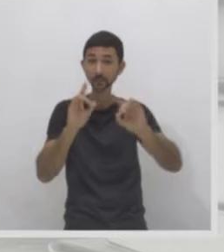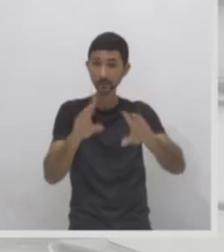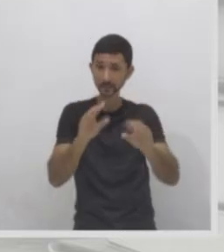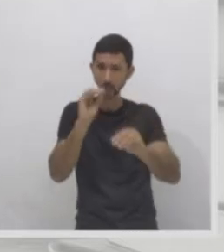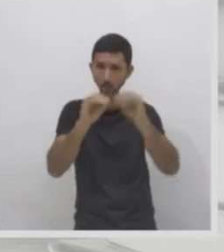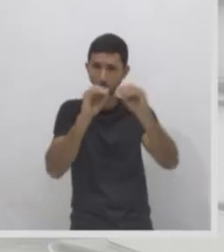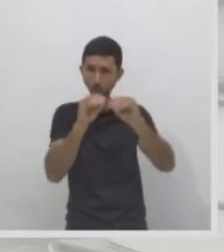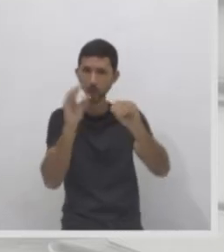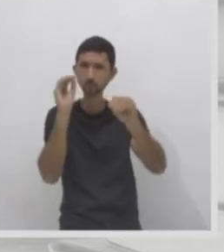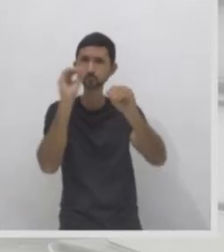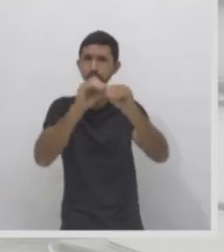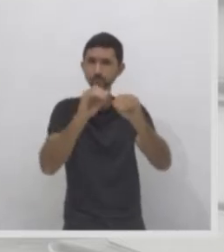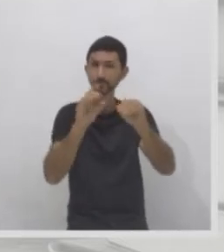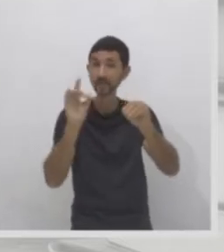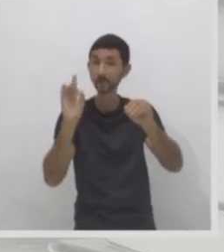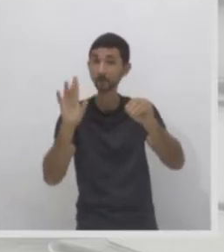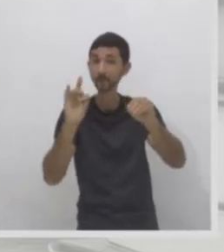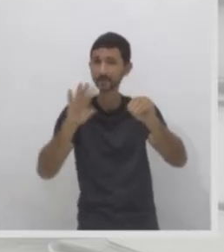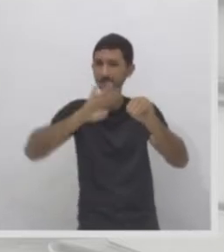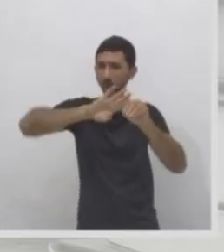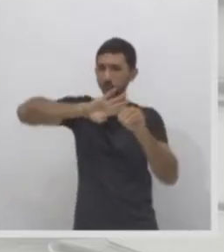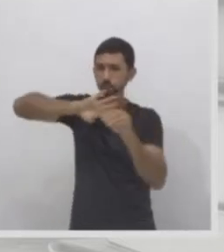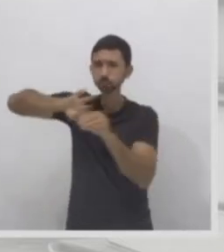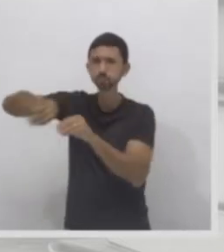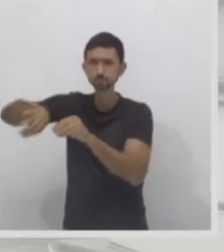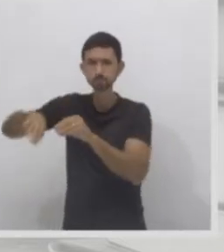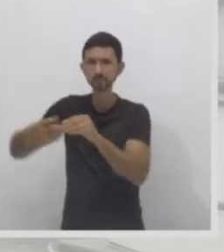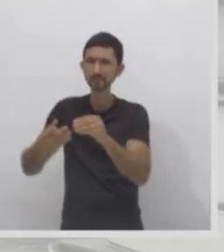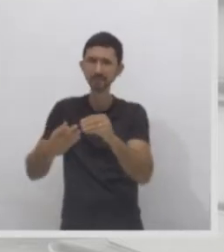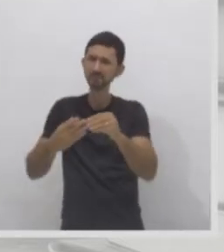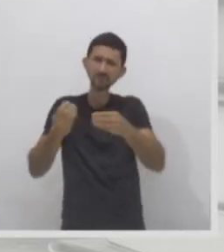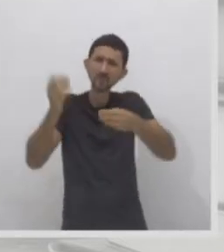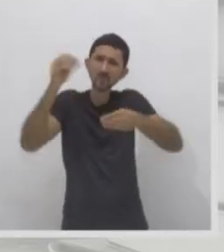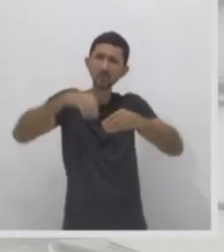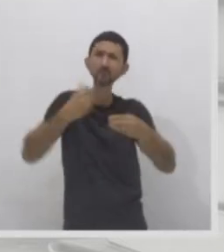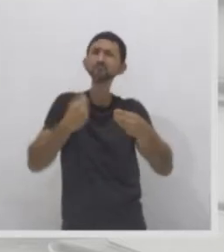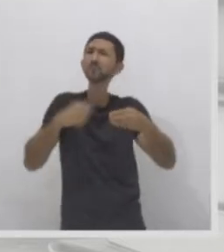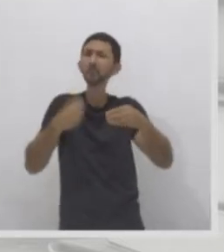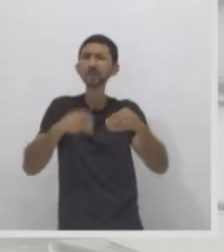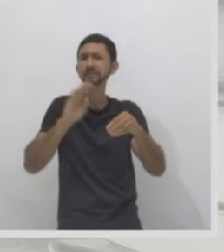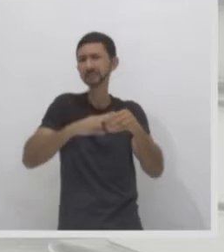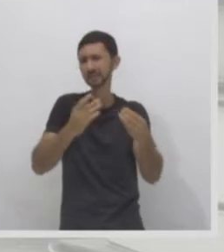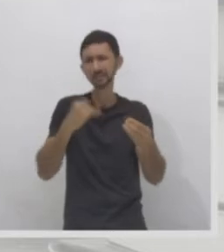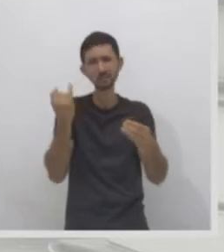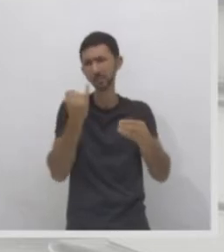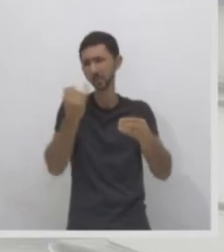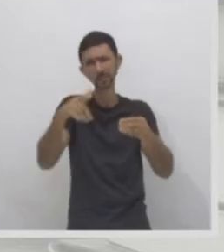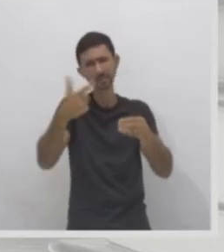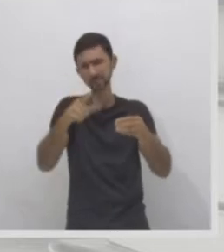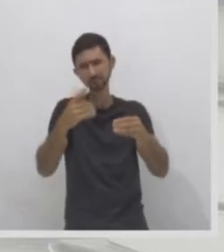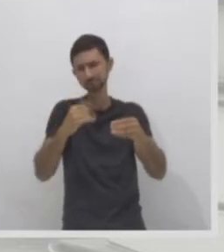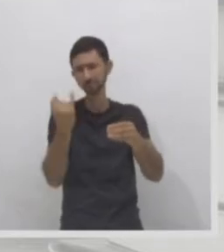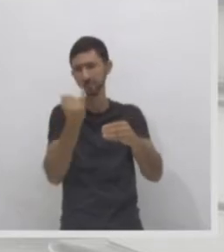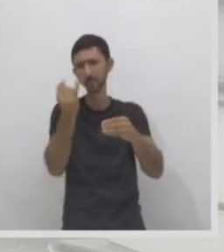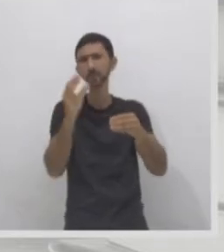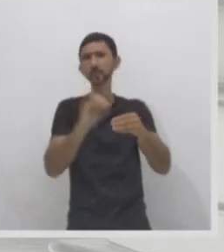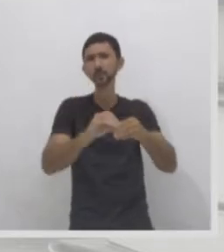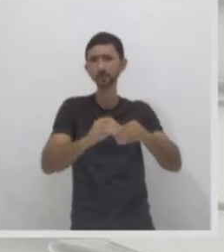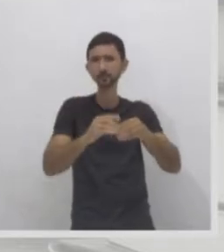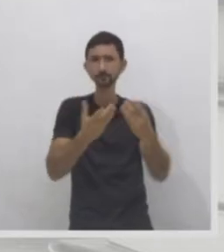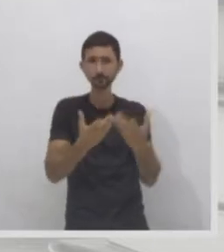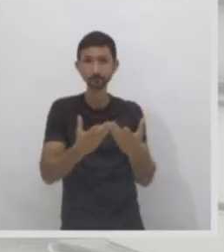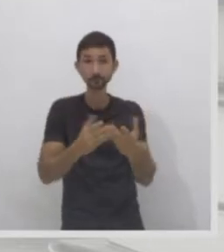tirarmos a expressão especial daqui, não é uma expressão que vai fazer falta na hora de essa manchete